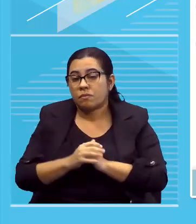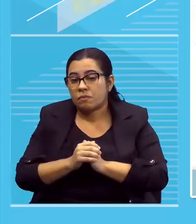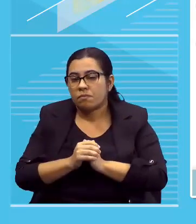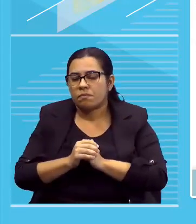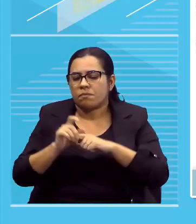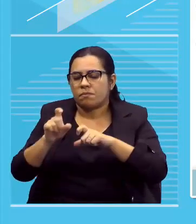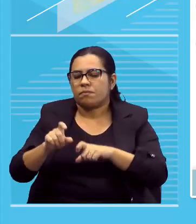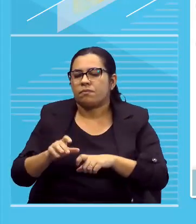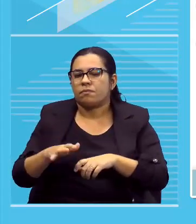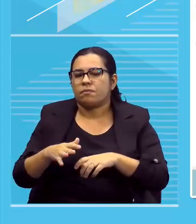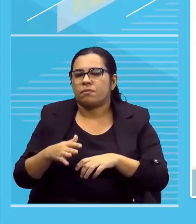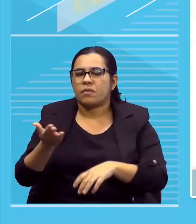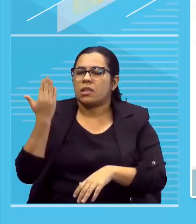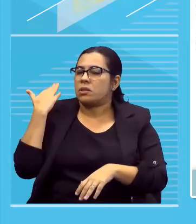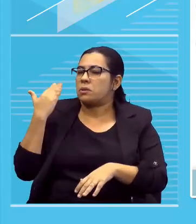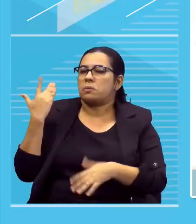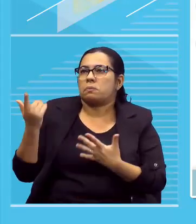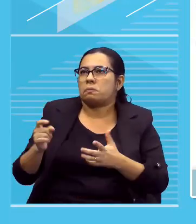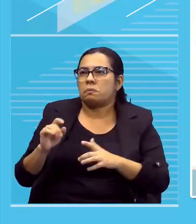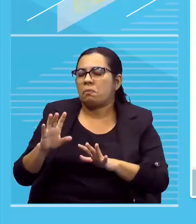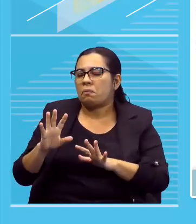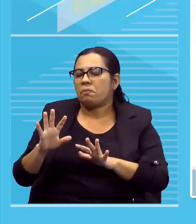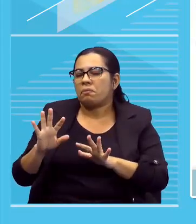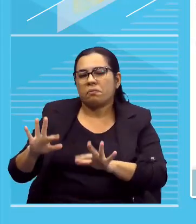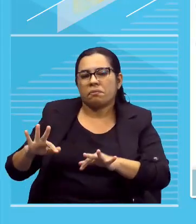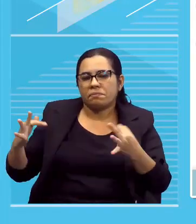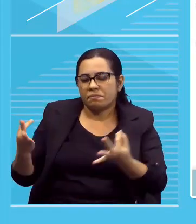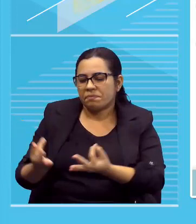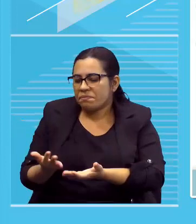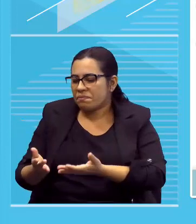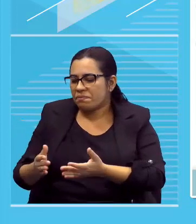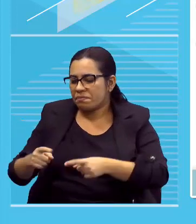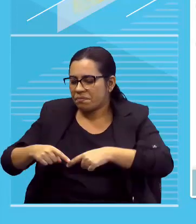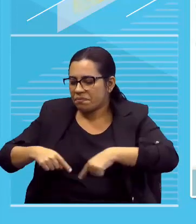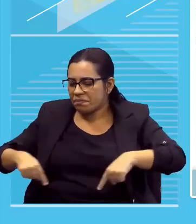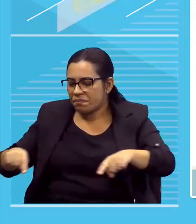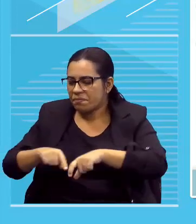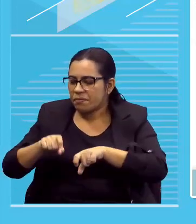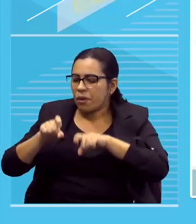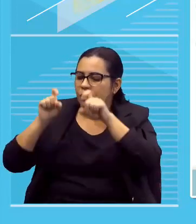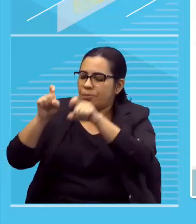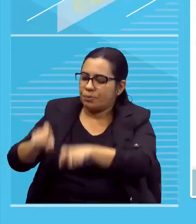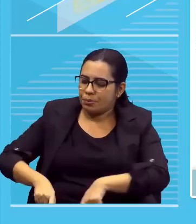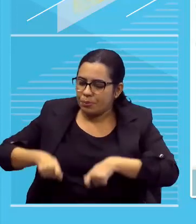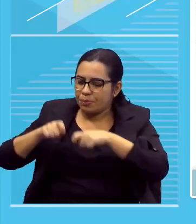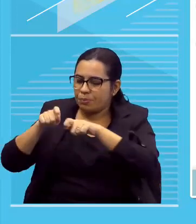nós tínhamos apenas agricultores familiares roceiros